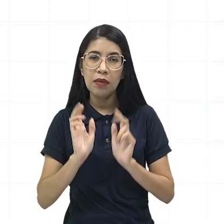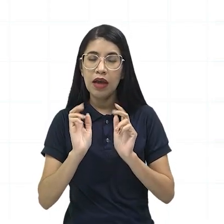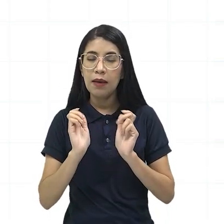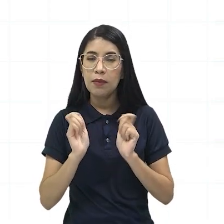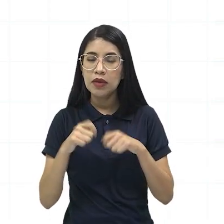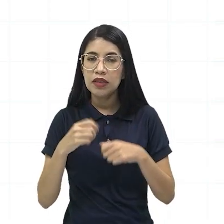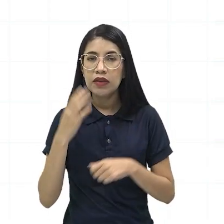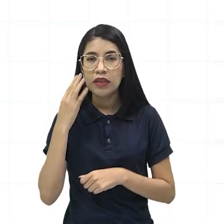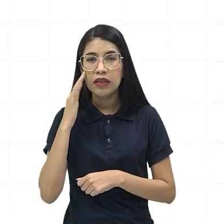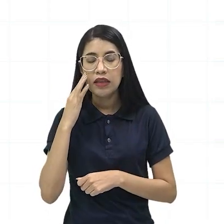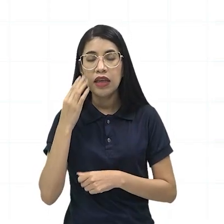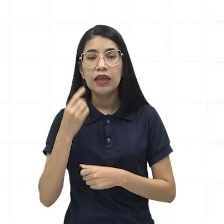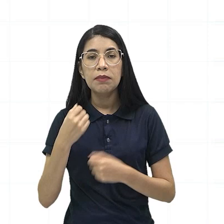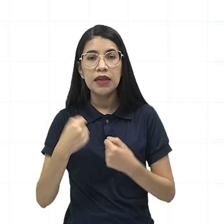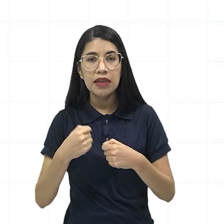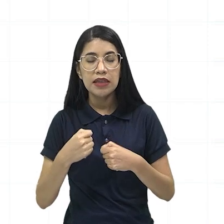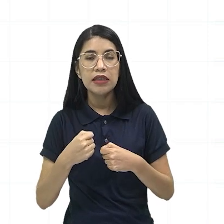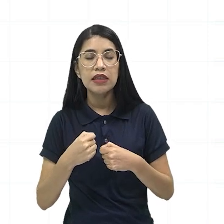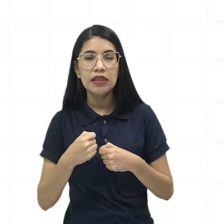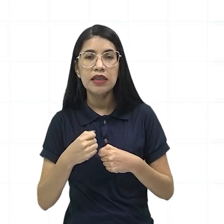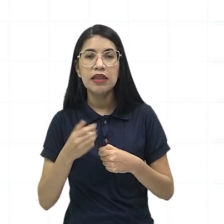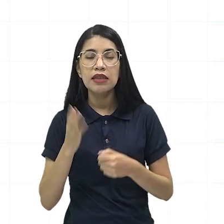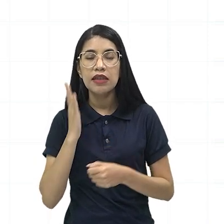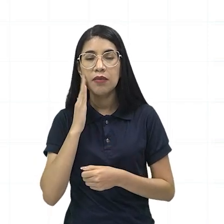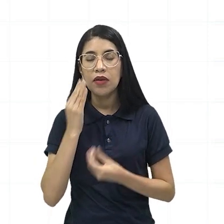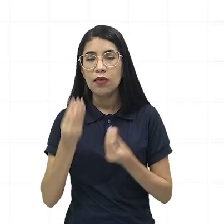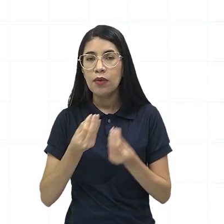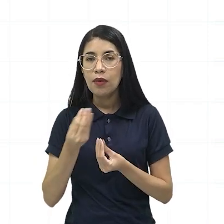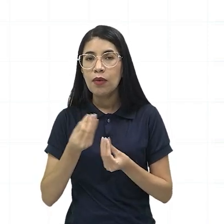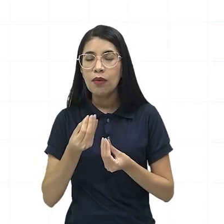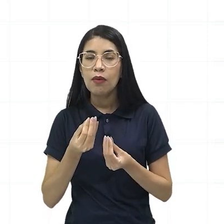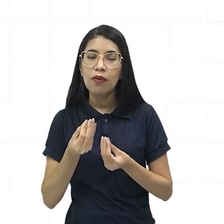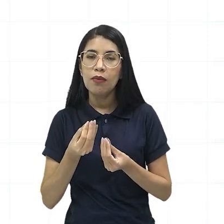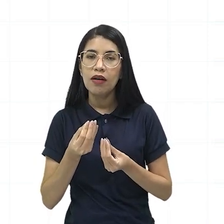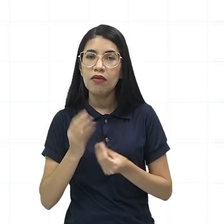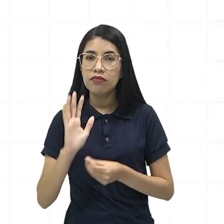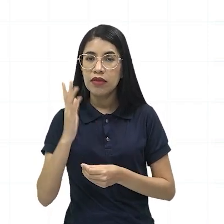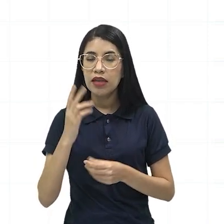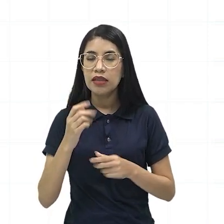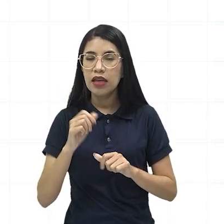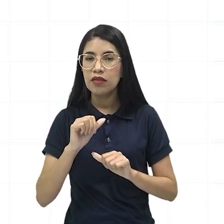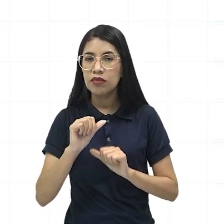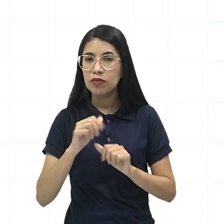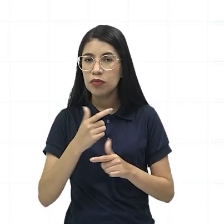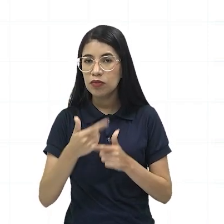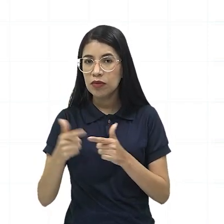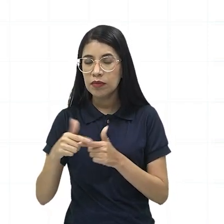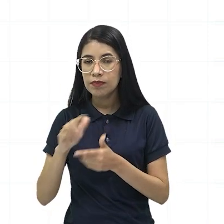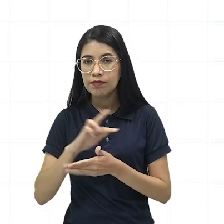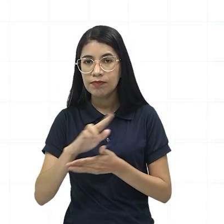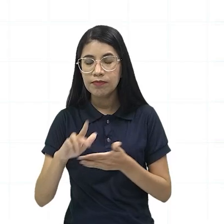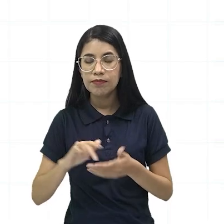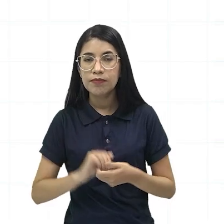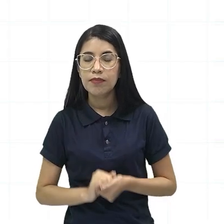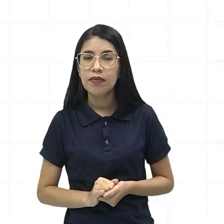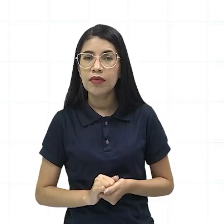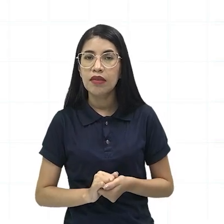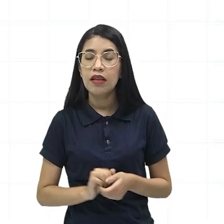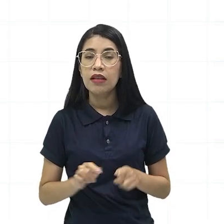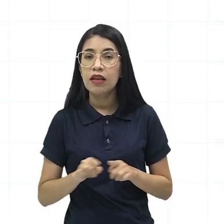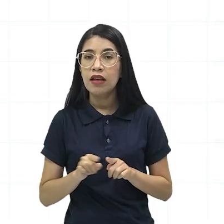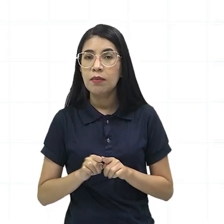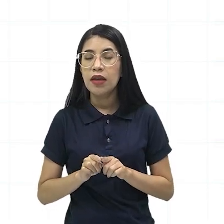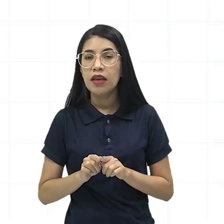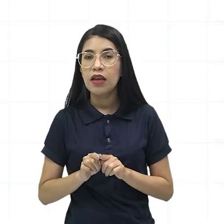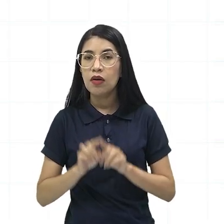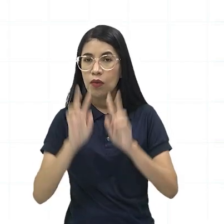com essas adversidades, que chama a atenção, que faz com que a gente queira mudanças. Talvez seja bom que os homens